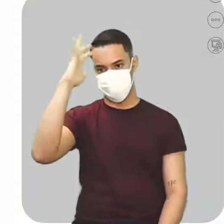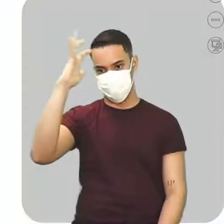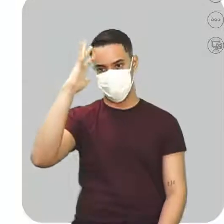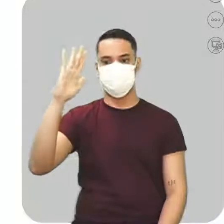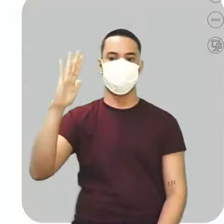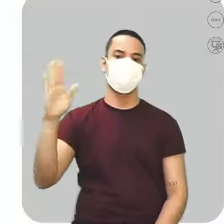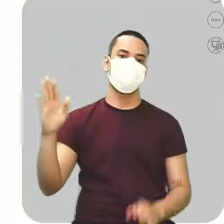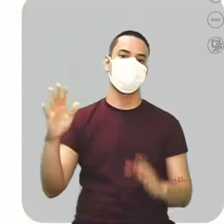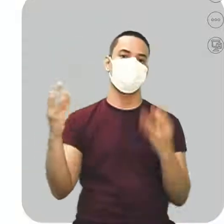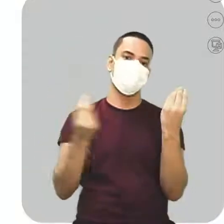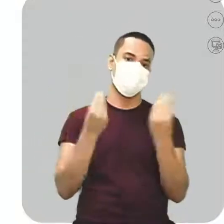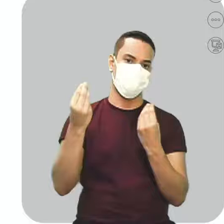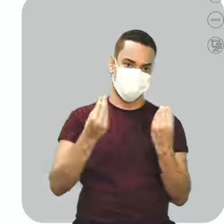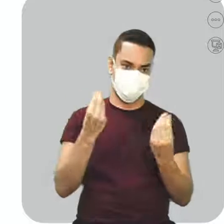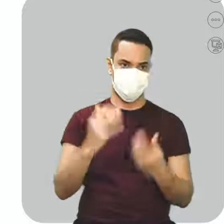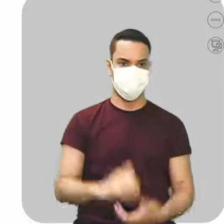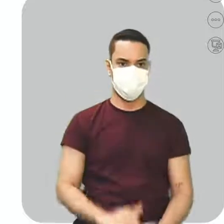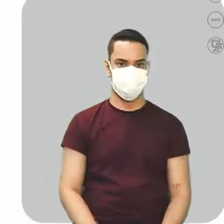prós e contras.